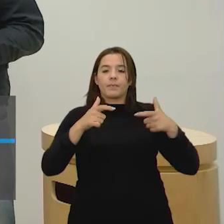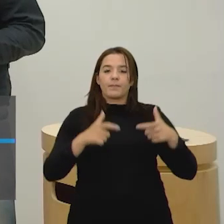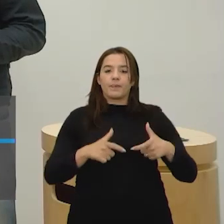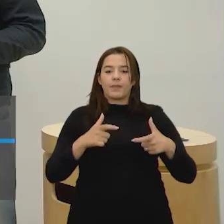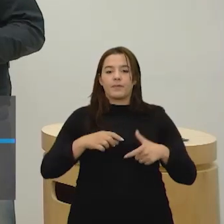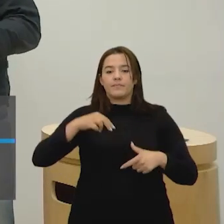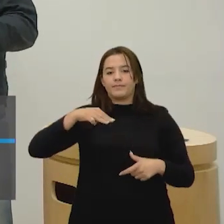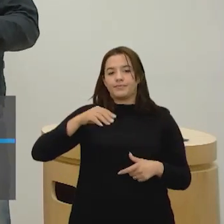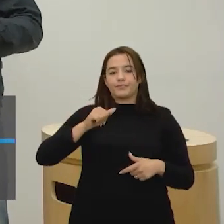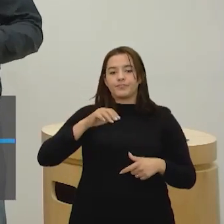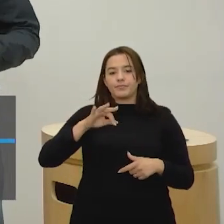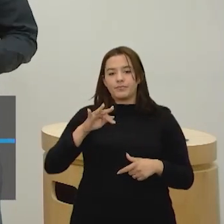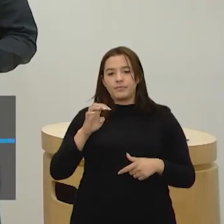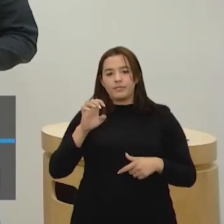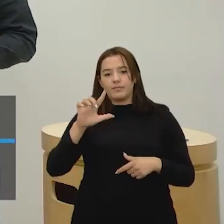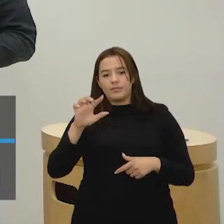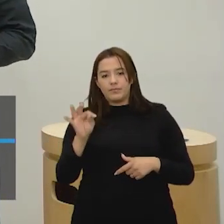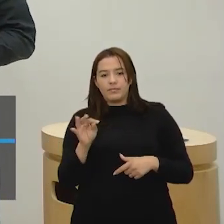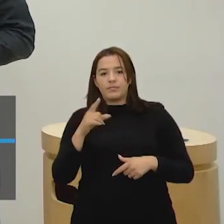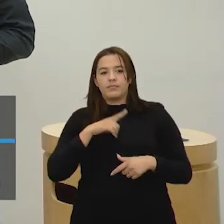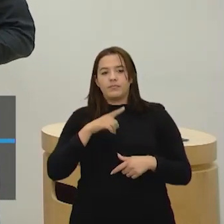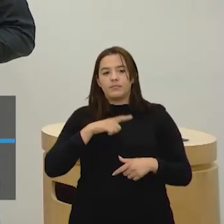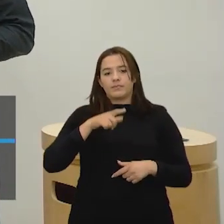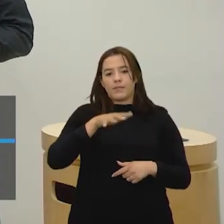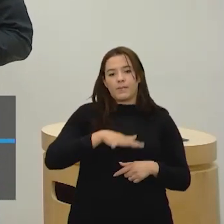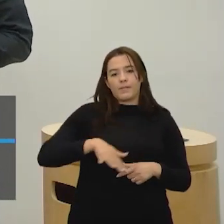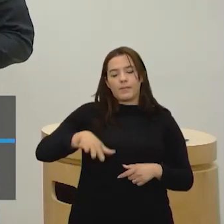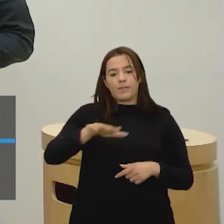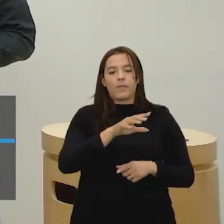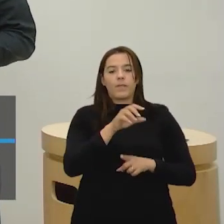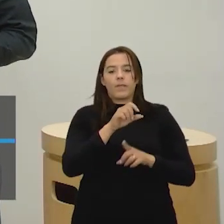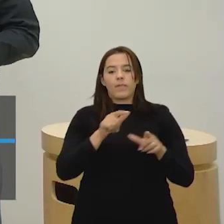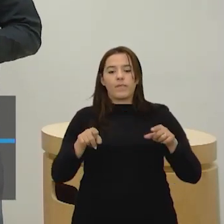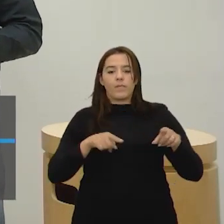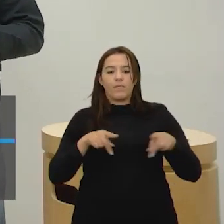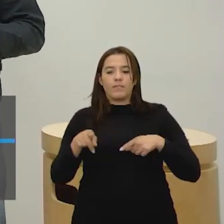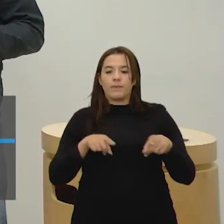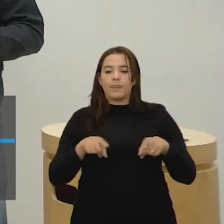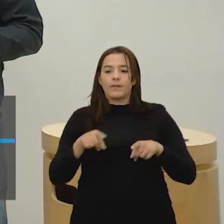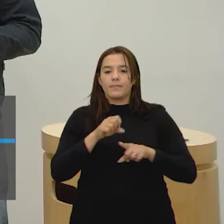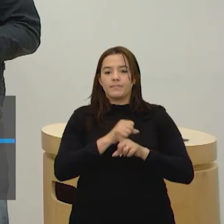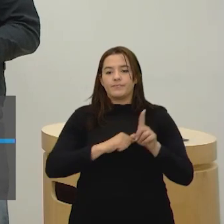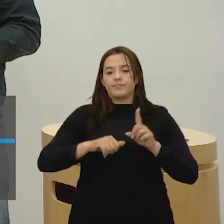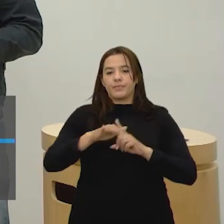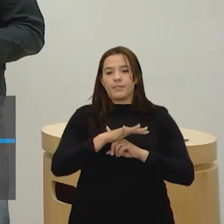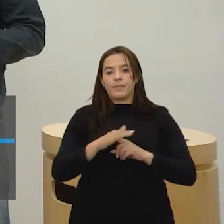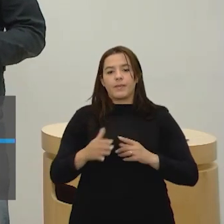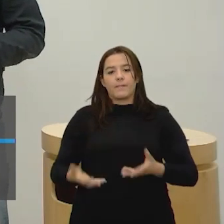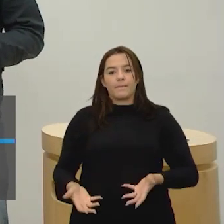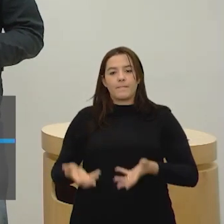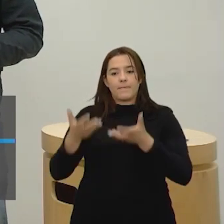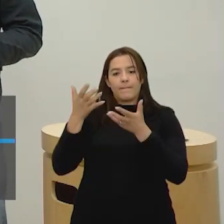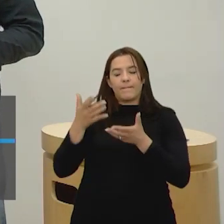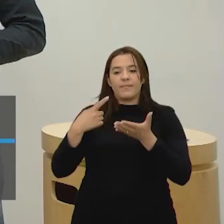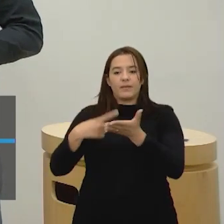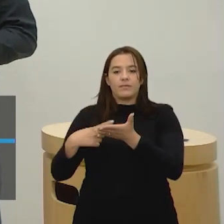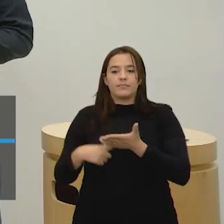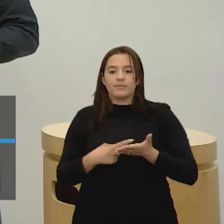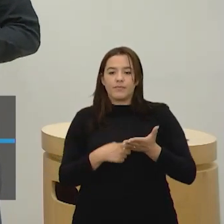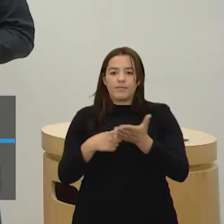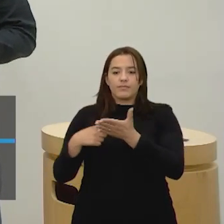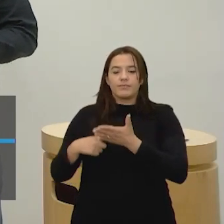democraticamente foi eleito dentro de um programa socialista. E aí o que acontece? A elite chilena se articula com